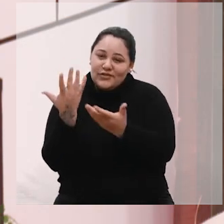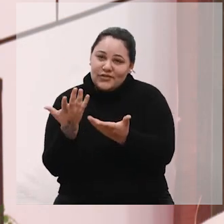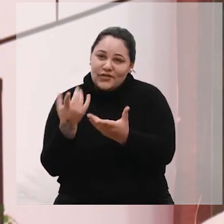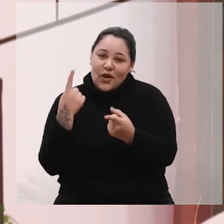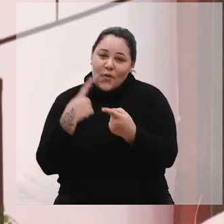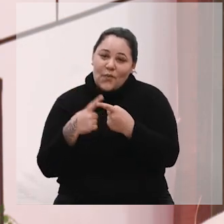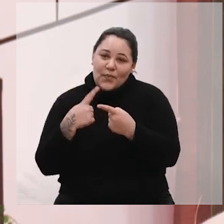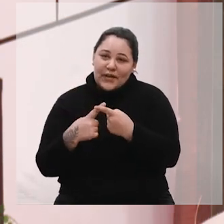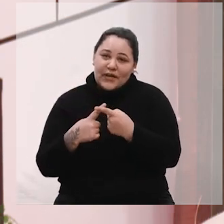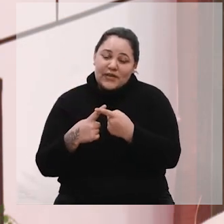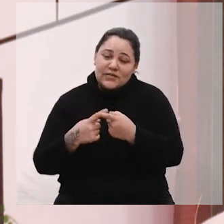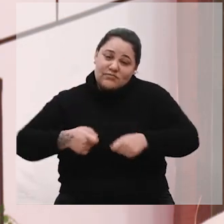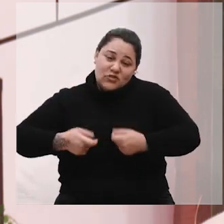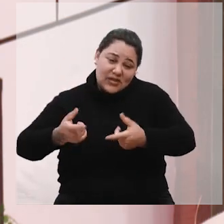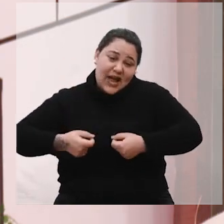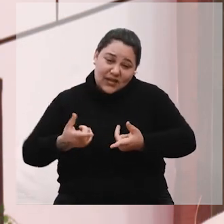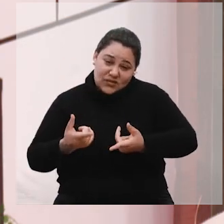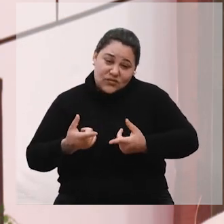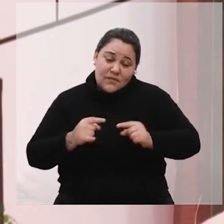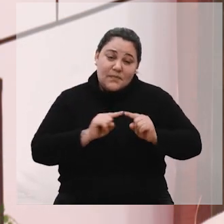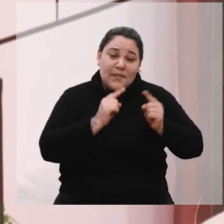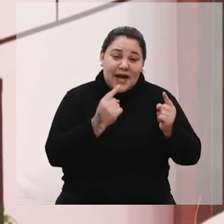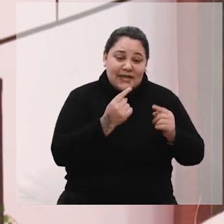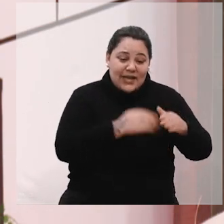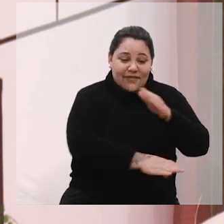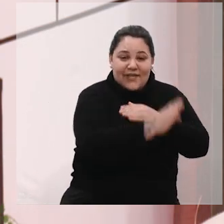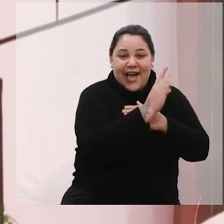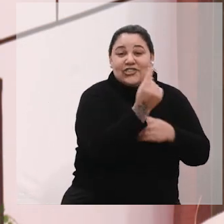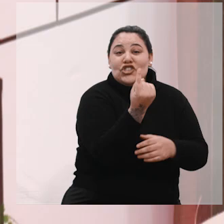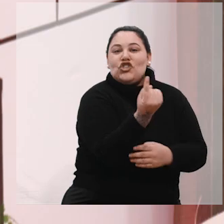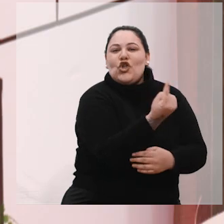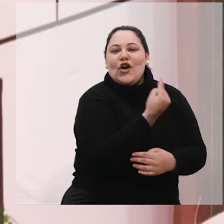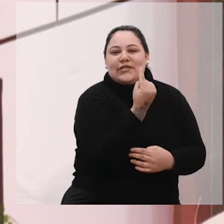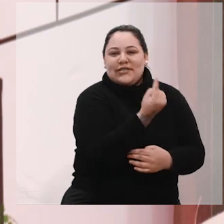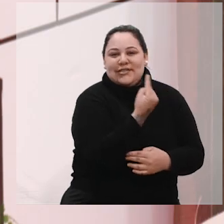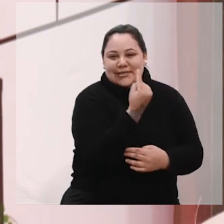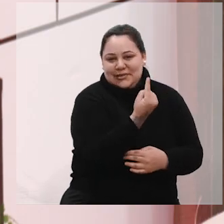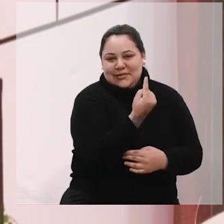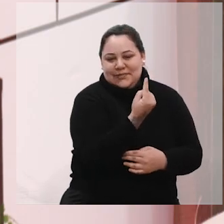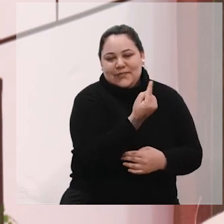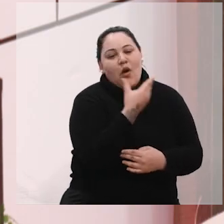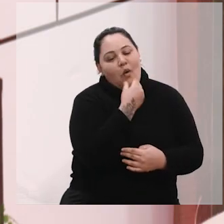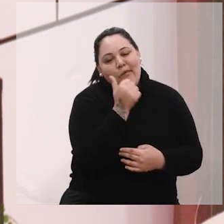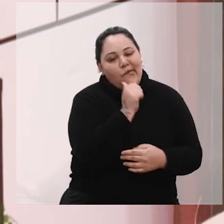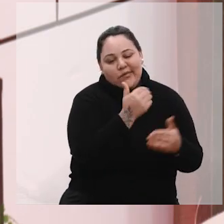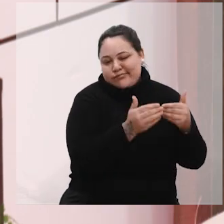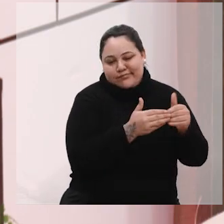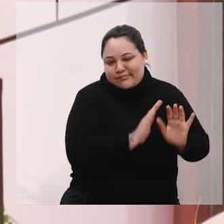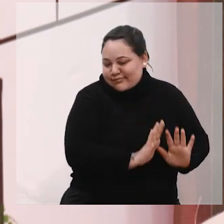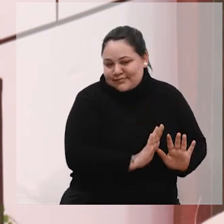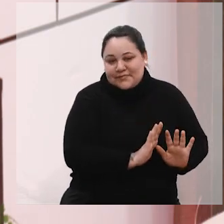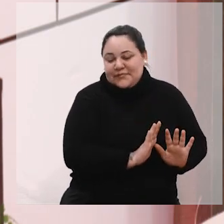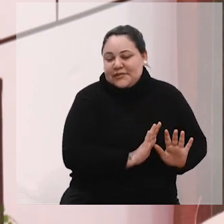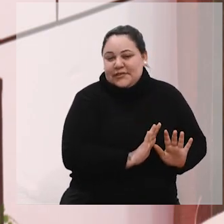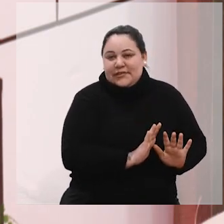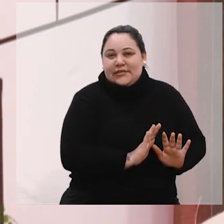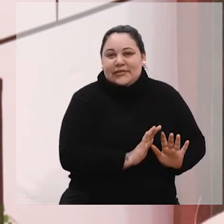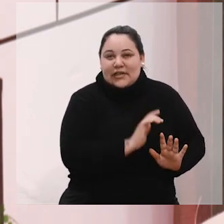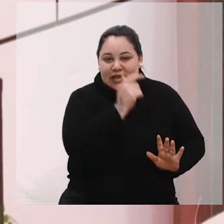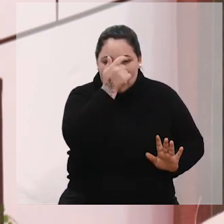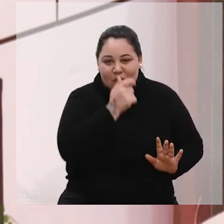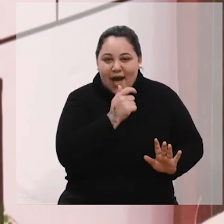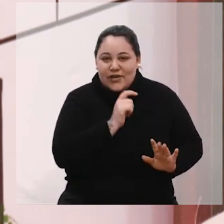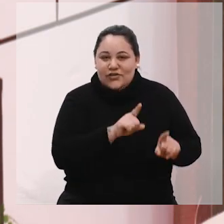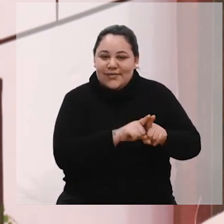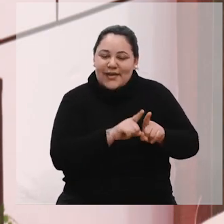pessoas junto, por causa desses custos e tudo, mas a viagem sozinha, e sozinho, homens também, claro, eu